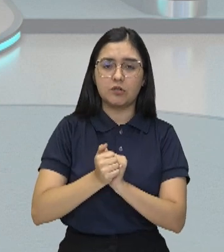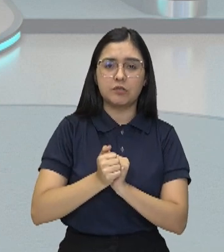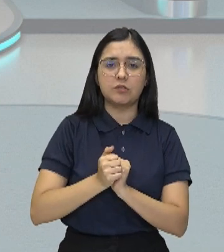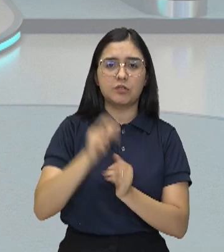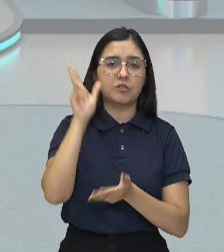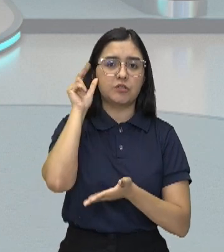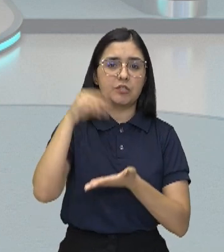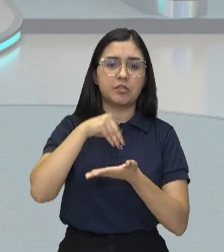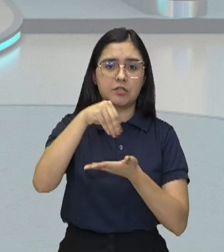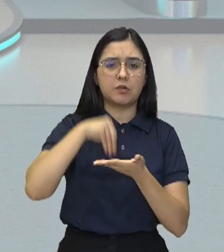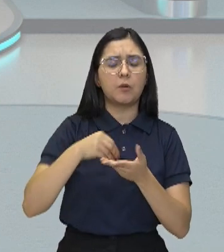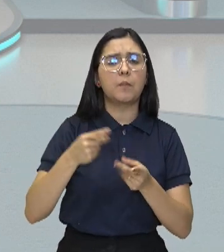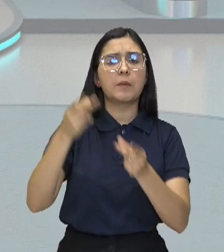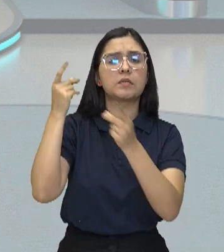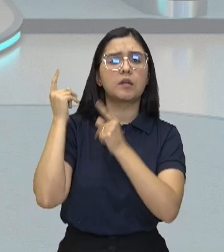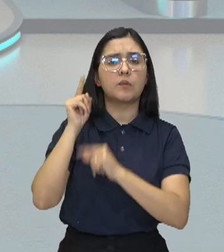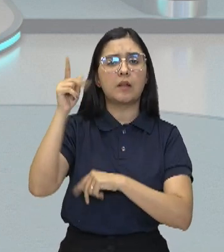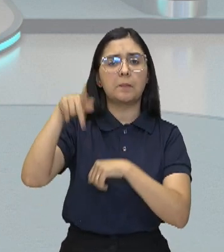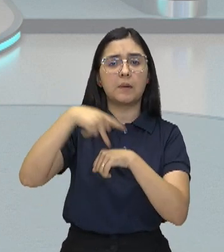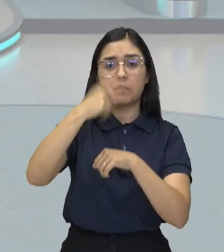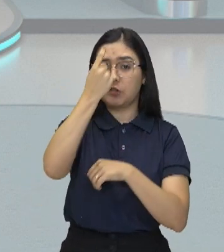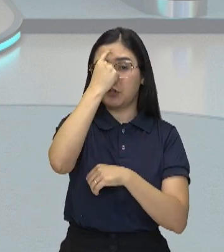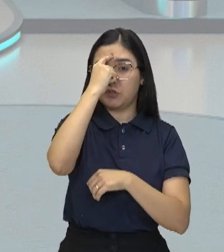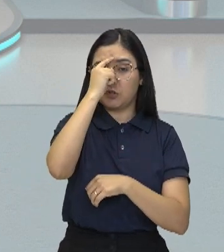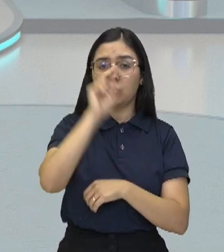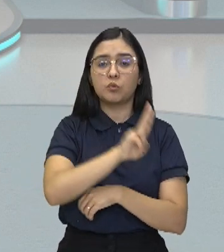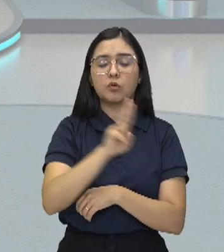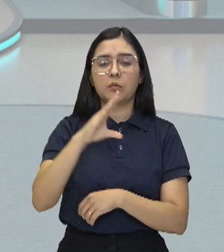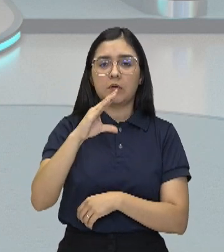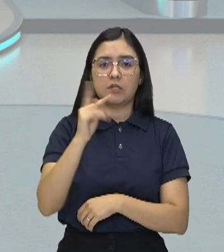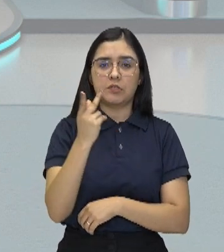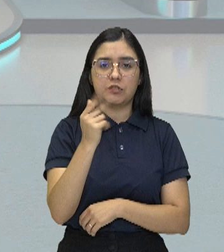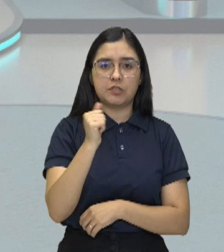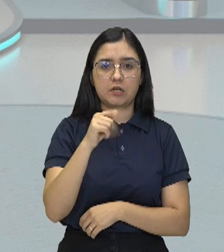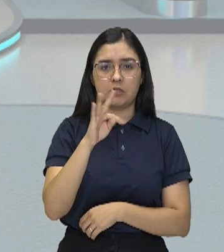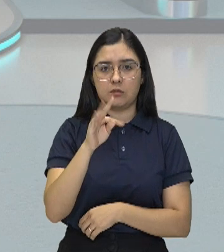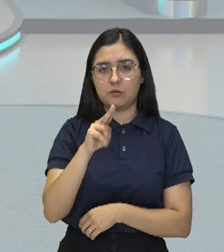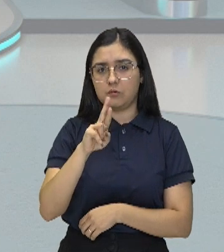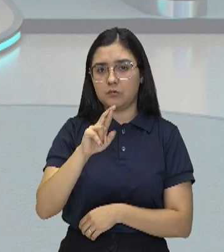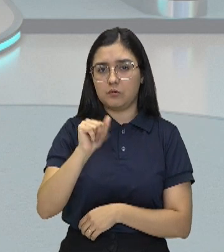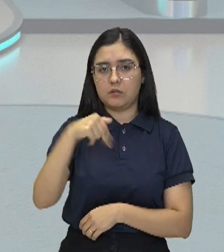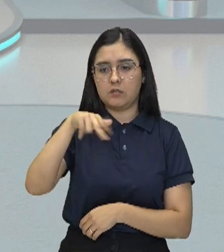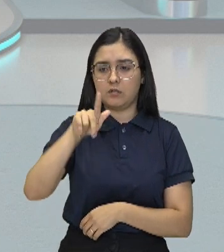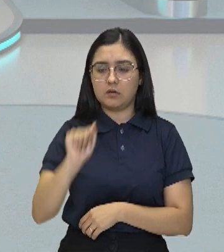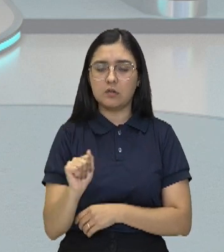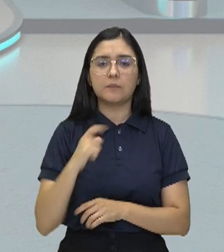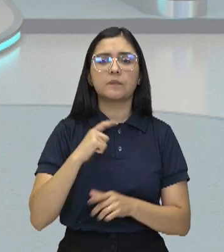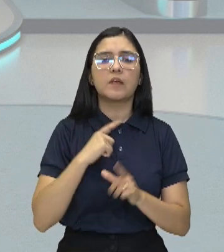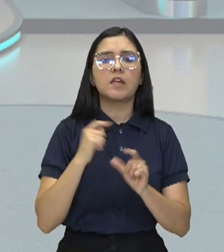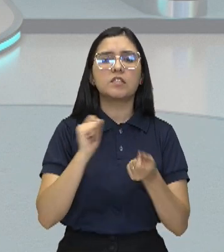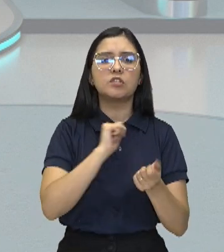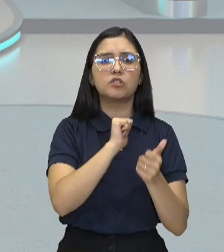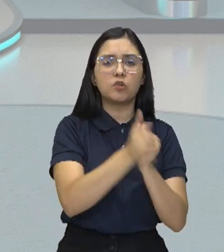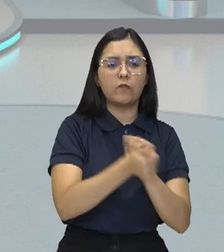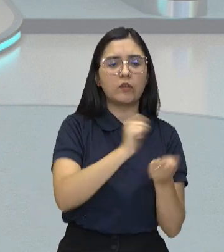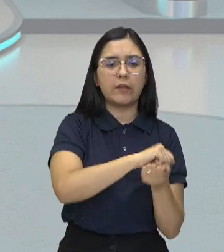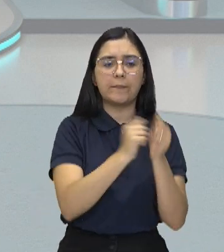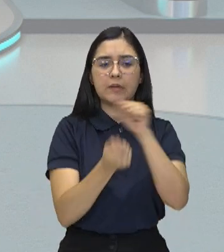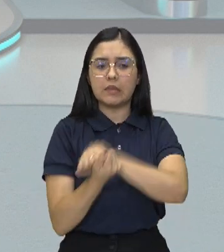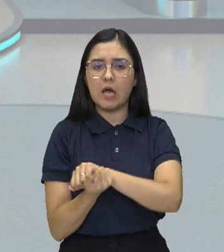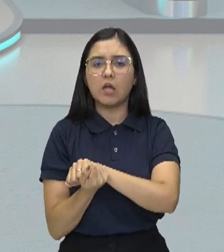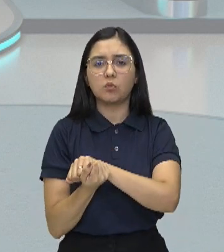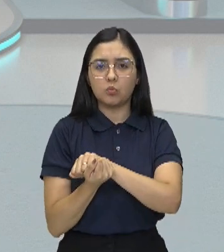na época era chamado de chaturanga. Então, esse jogo foi adaptado e evoluído ao longo